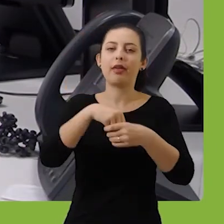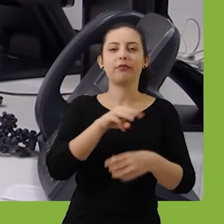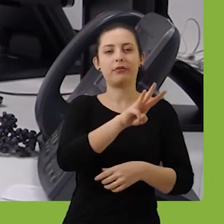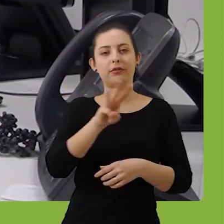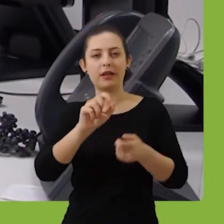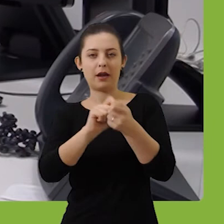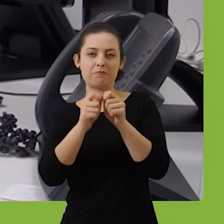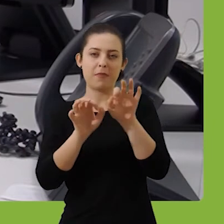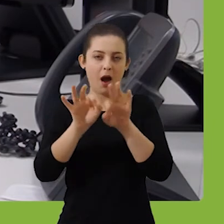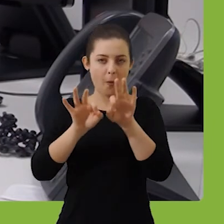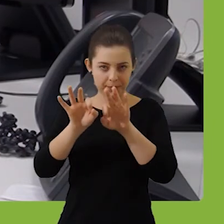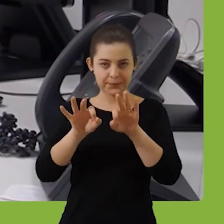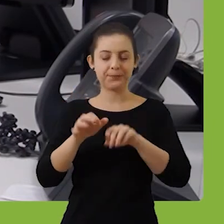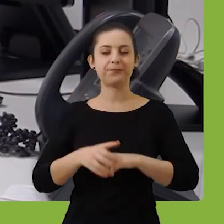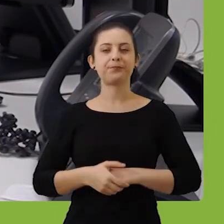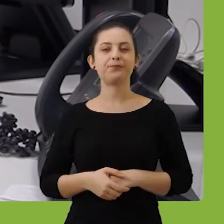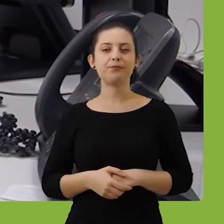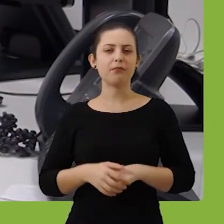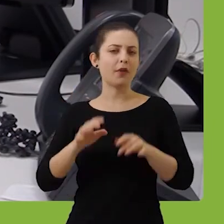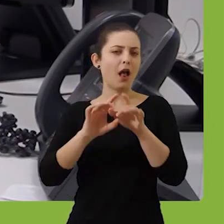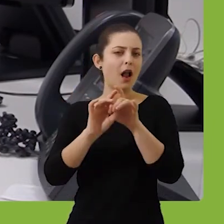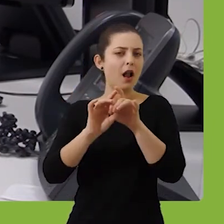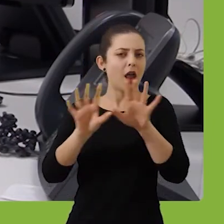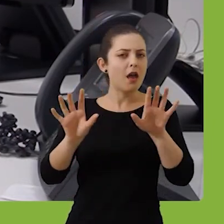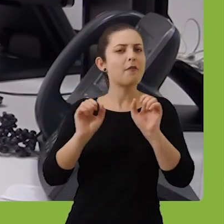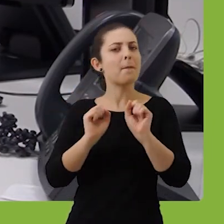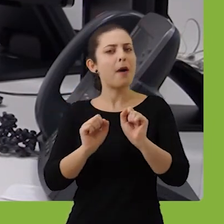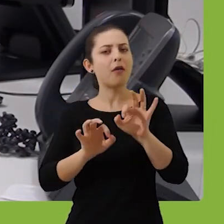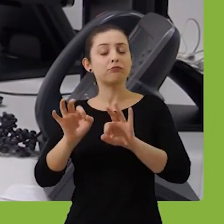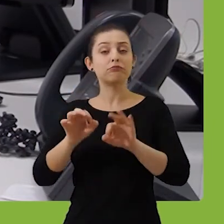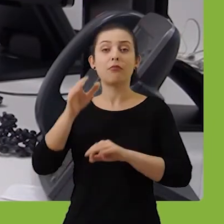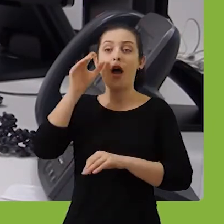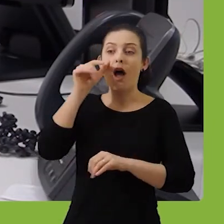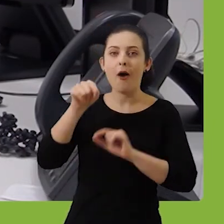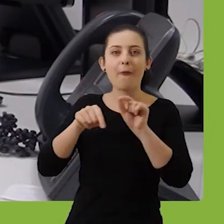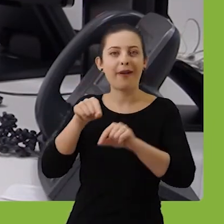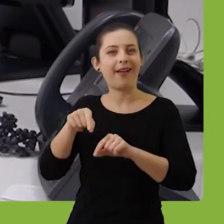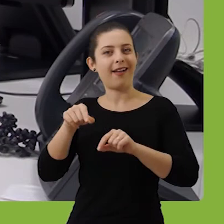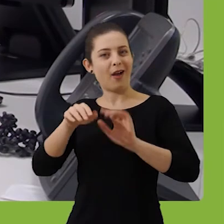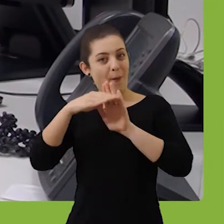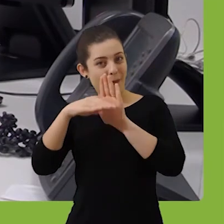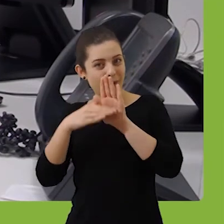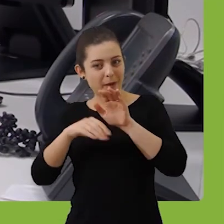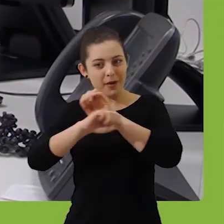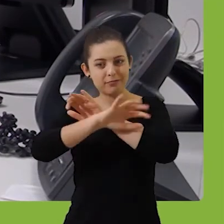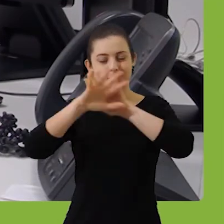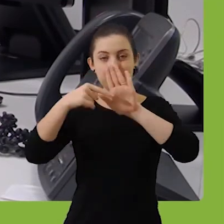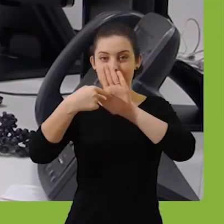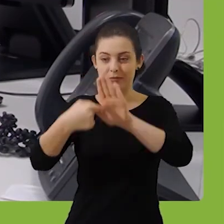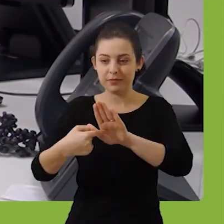realizar as adequações dos seus portais de maneira espontânea. E foi muito interessante também, o programa Transparência, ele não